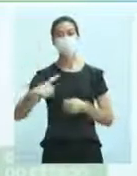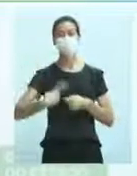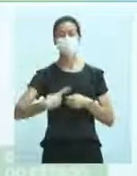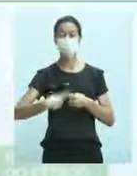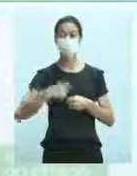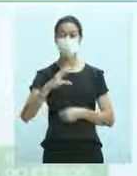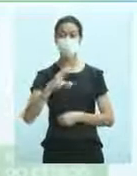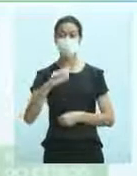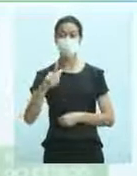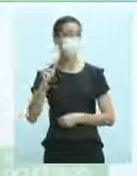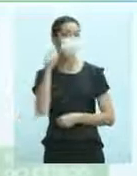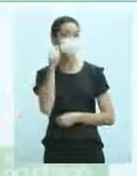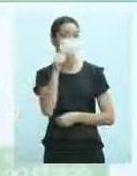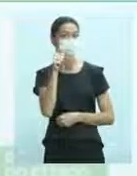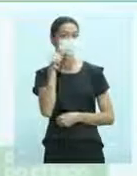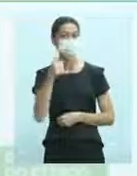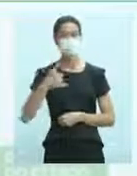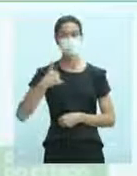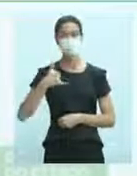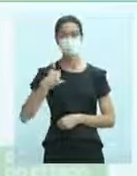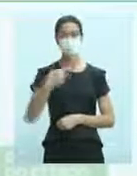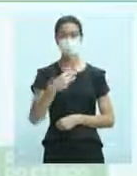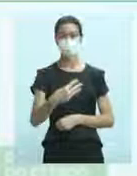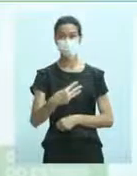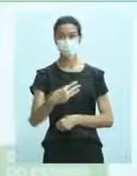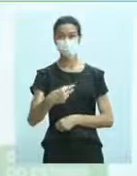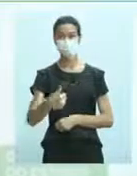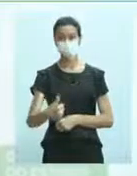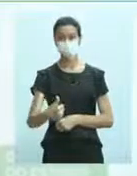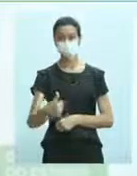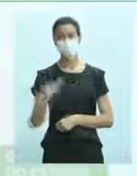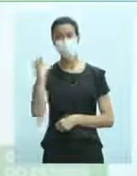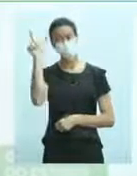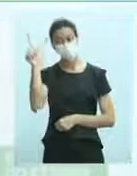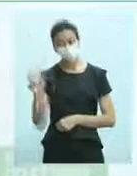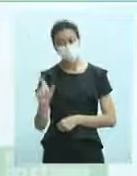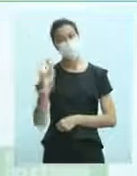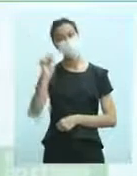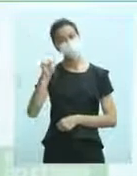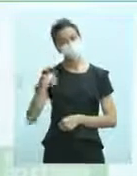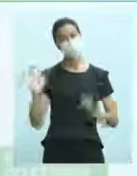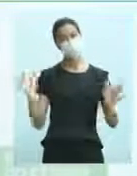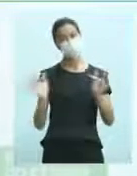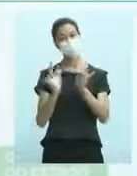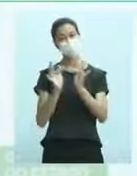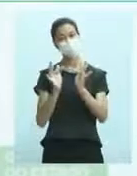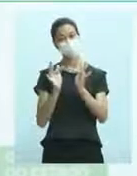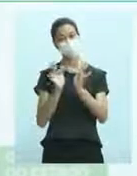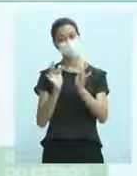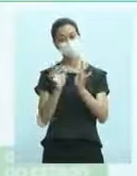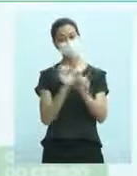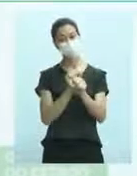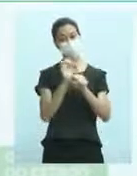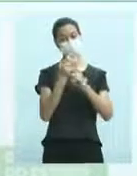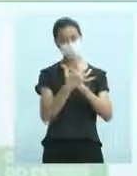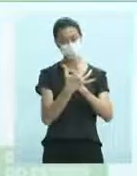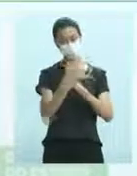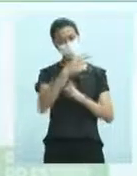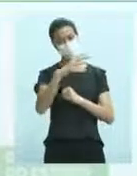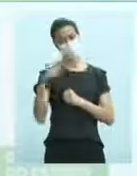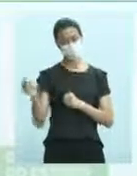grande feminino 31 anos é contato de caso confenado encontra-se também